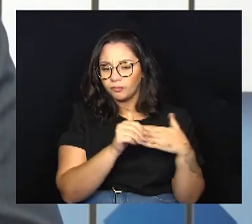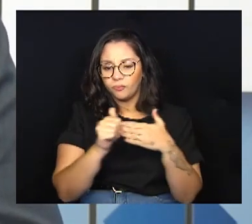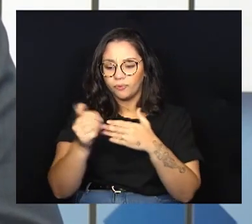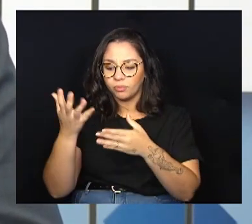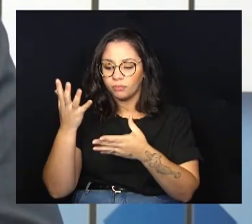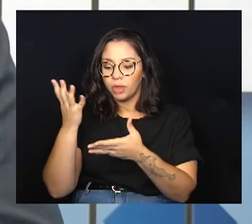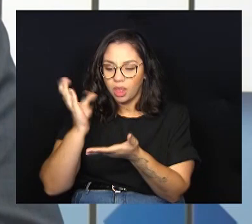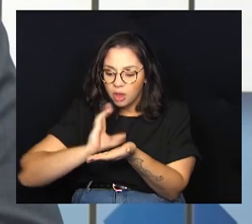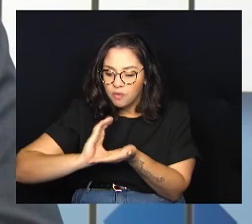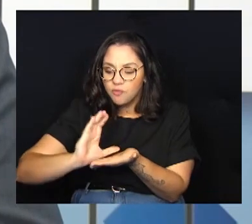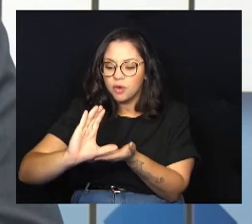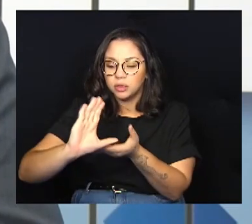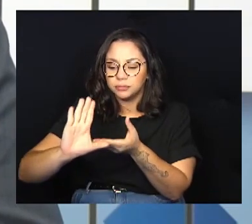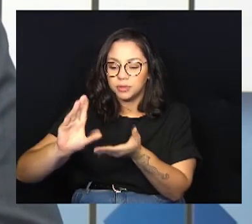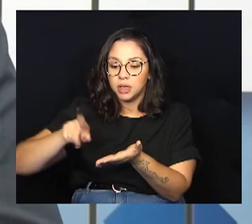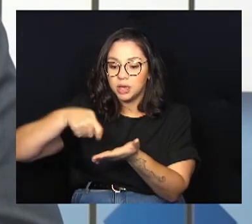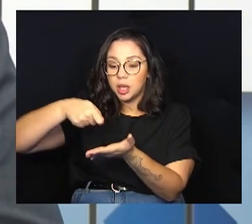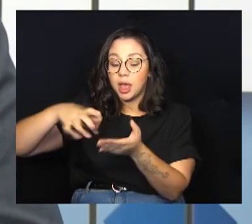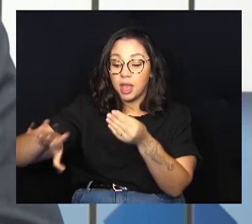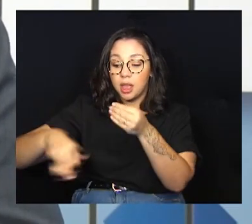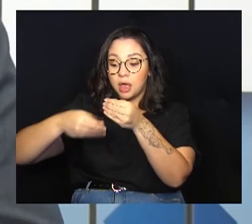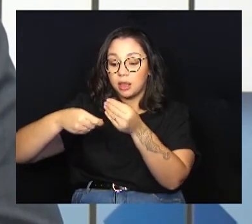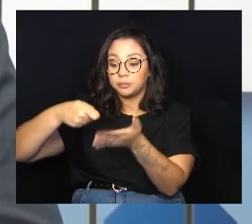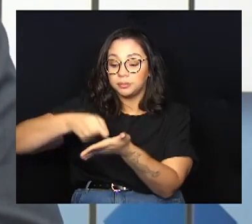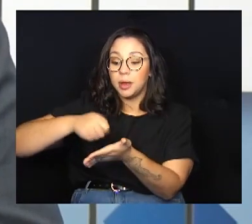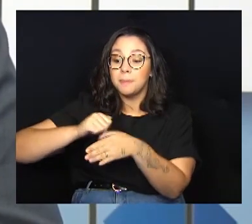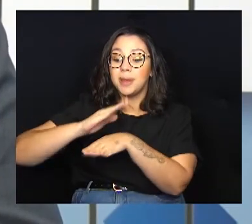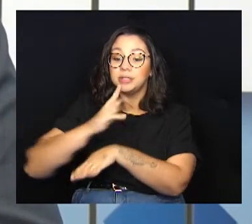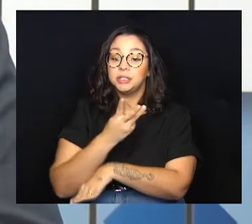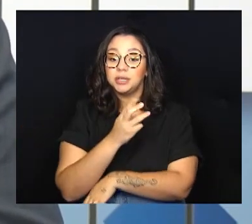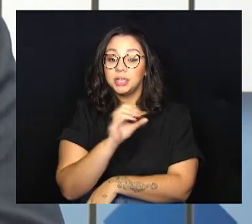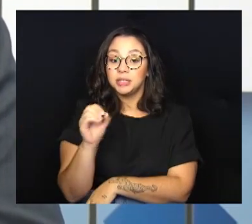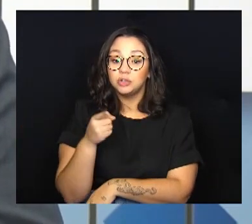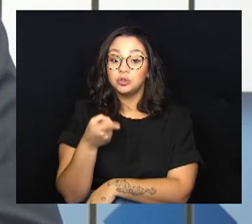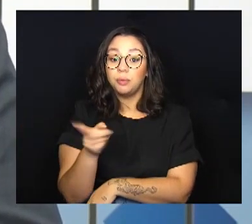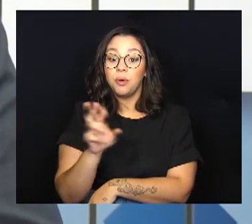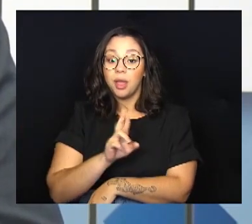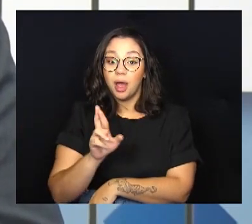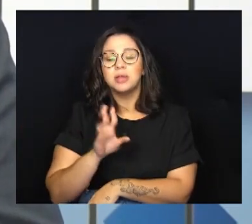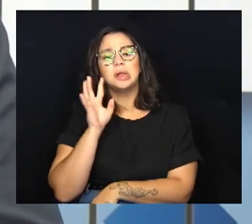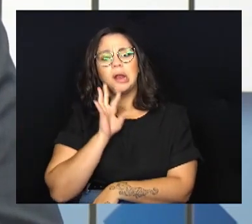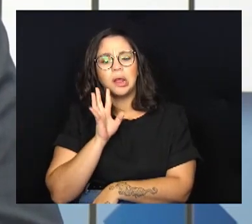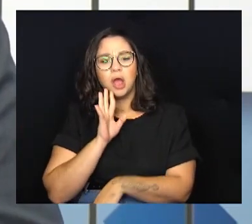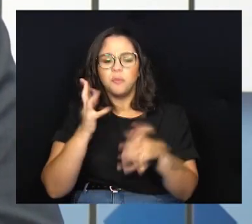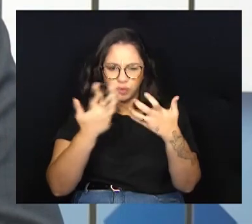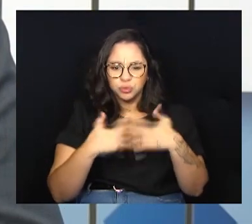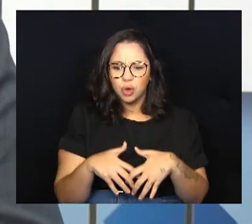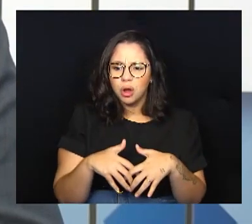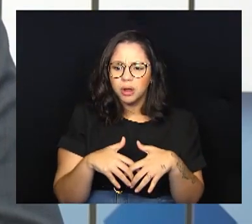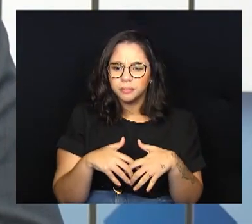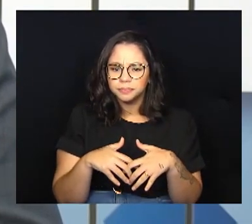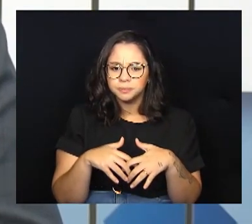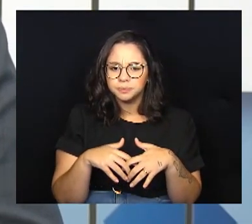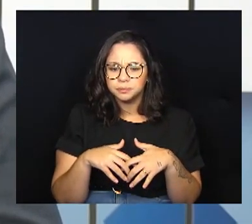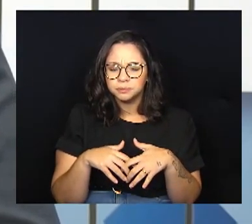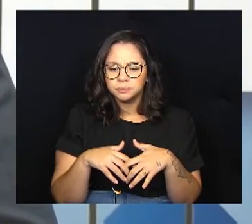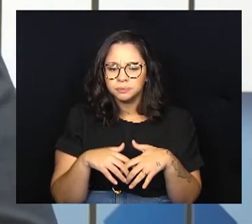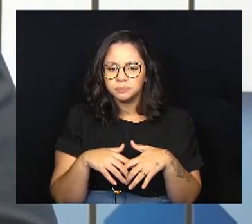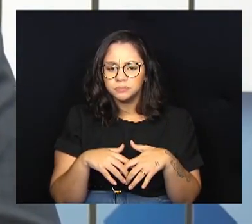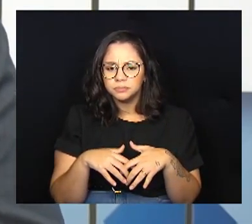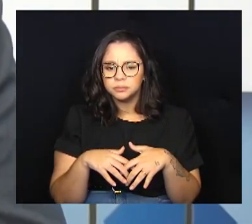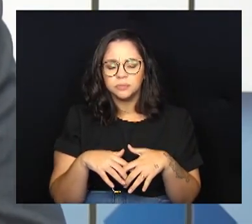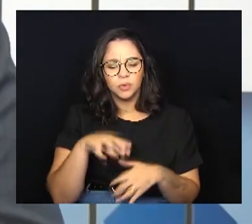Inclusive, comunidades terapêuticas, pelo menos as que eu conheço, geralmente são para pessoas maiores de 18 anos. Para criança não tem. Não mesmo.